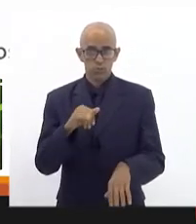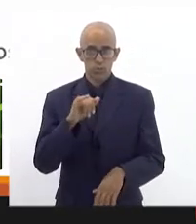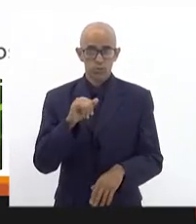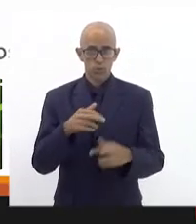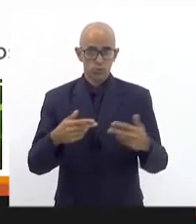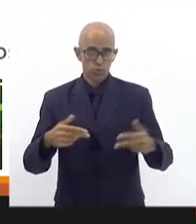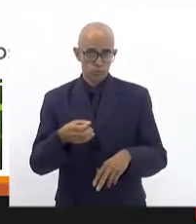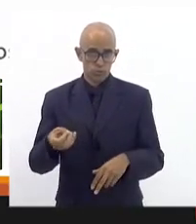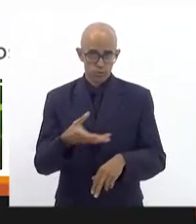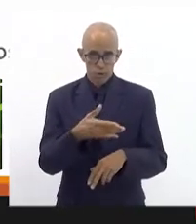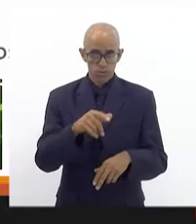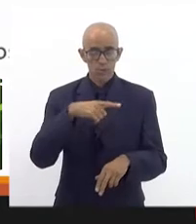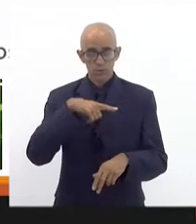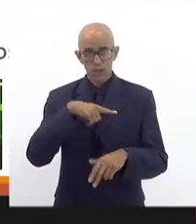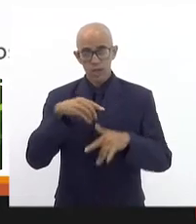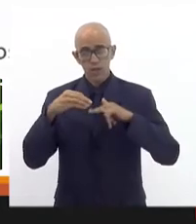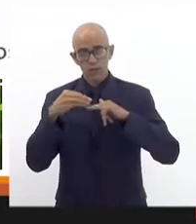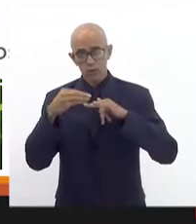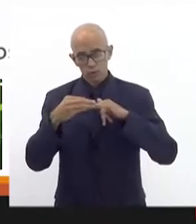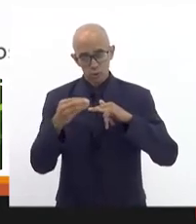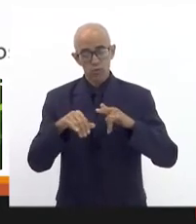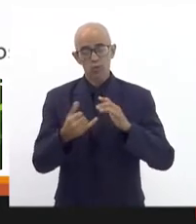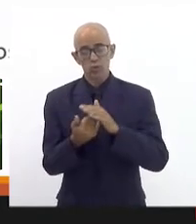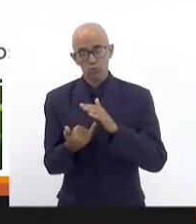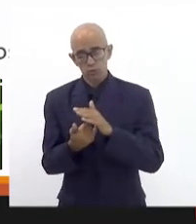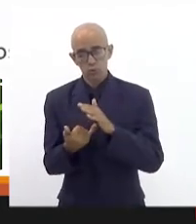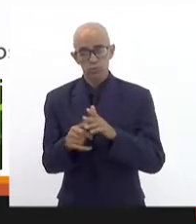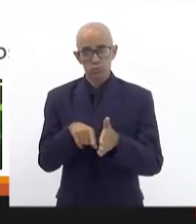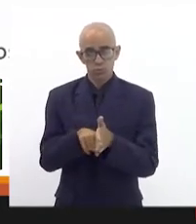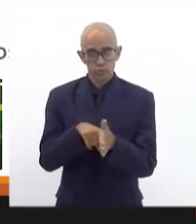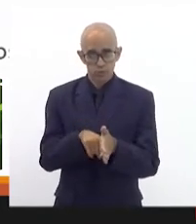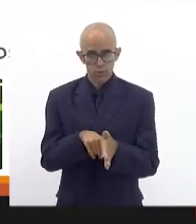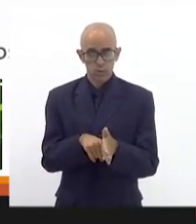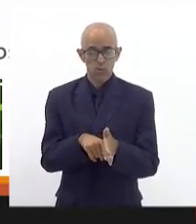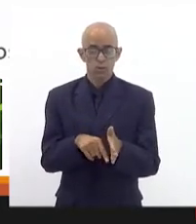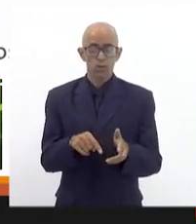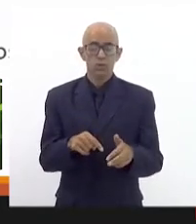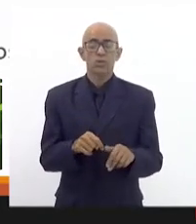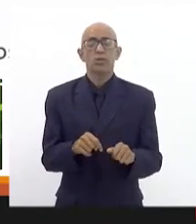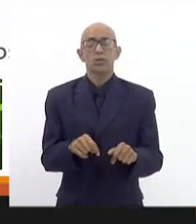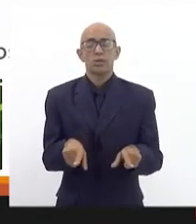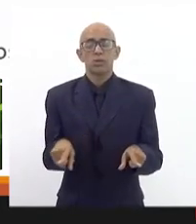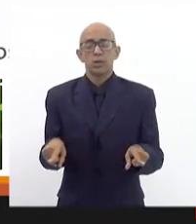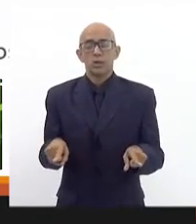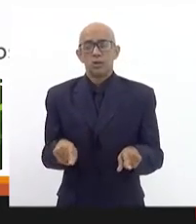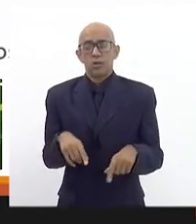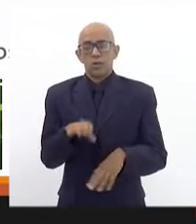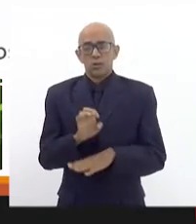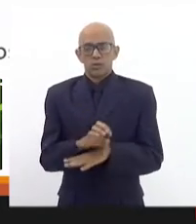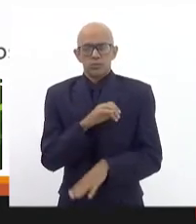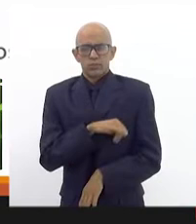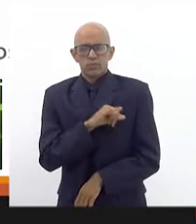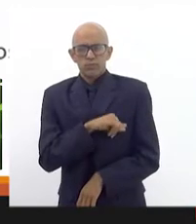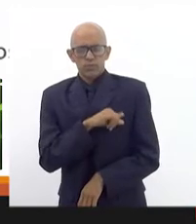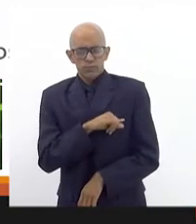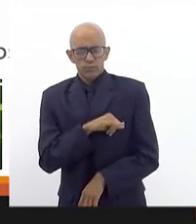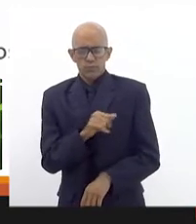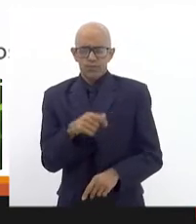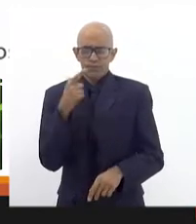nas universidades, no Instituto de Pesquisa, que são enormes, né? No Estado do Rio de Janeiro, e